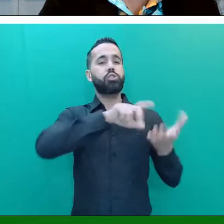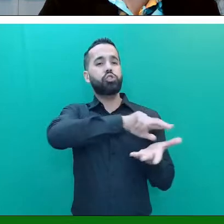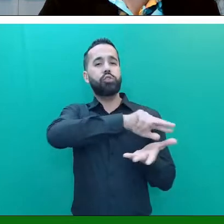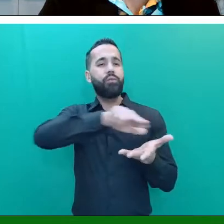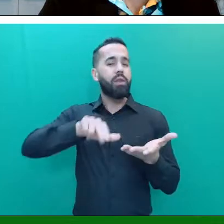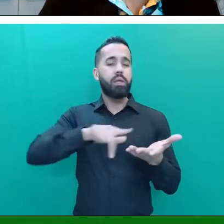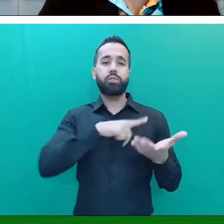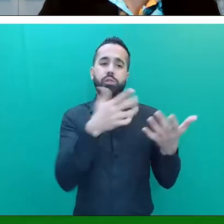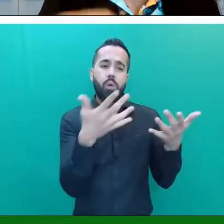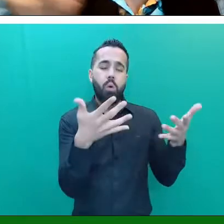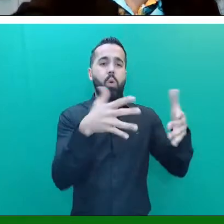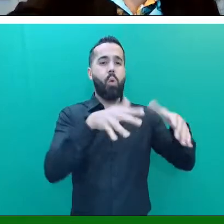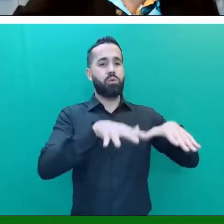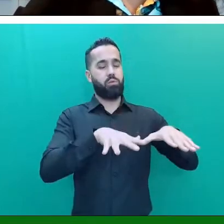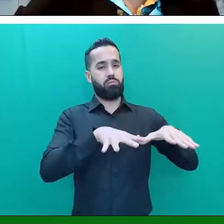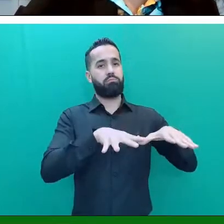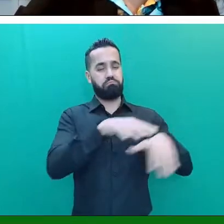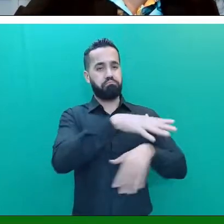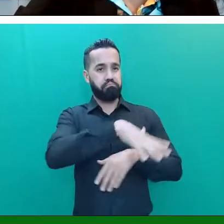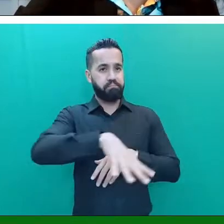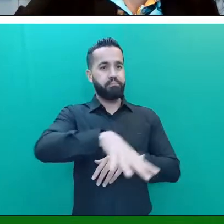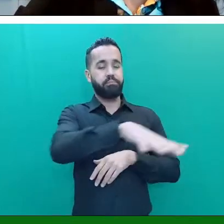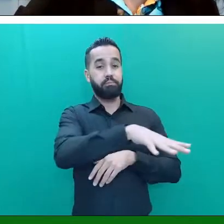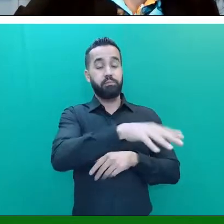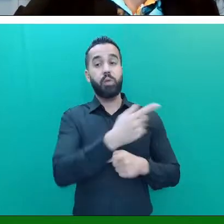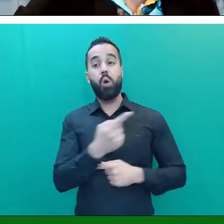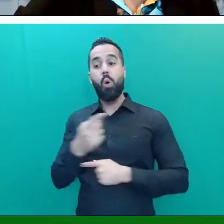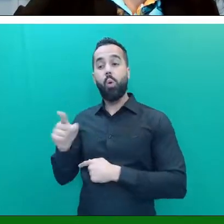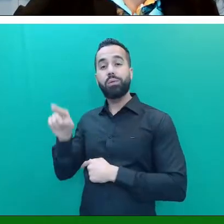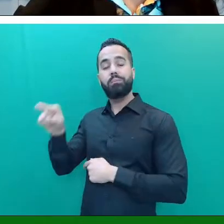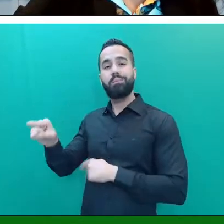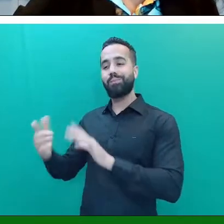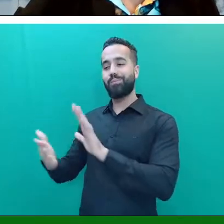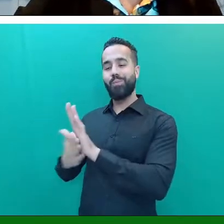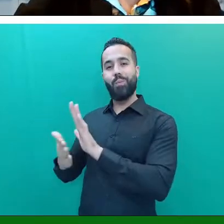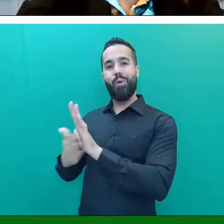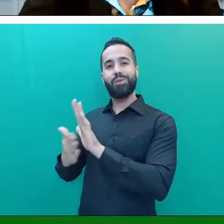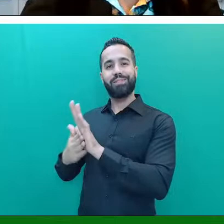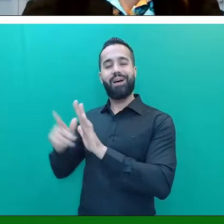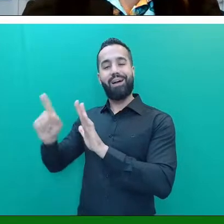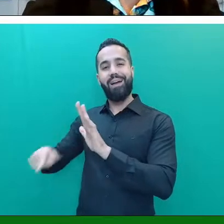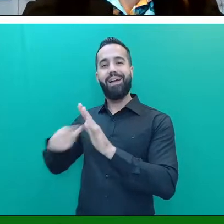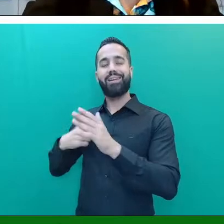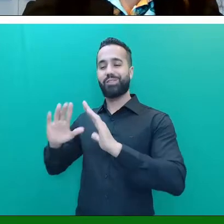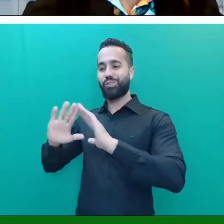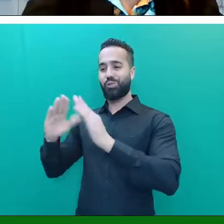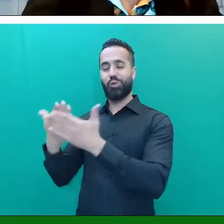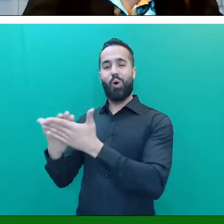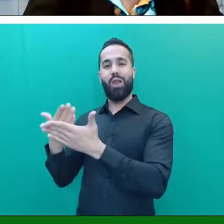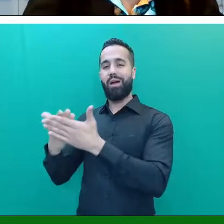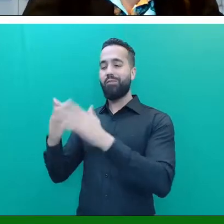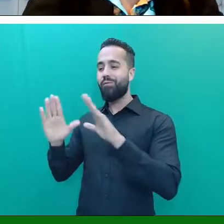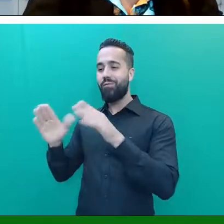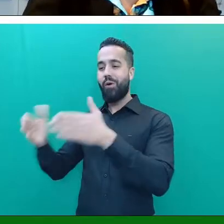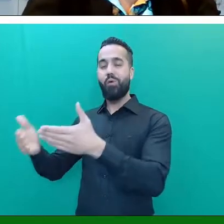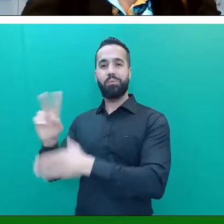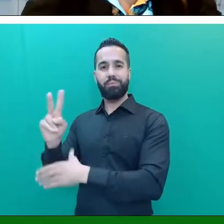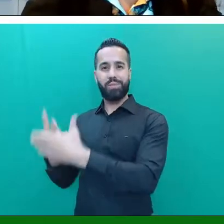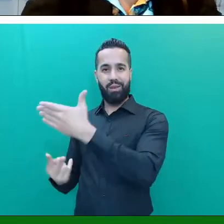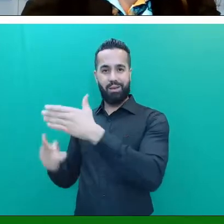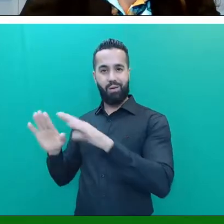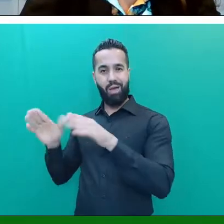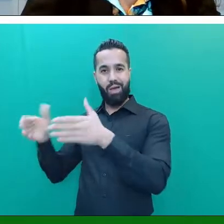desse universo, e uma proposta de direcionamento. Os surdos estudam aqui, todos juntos, portanto, isso